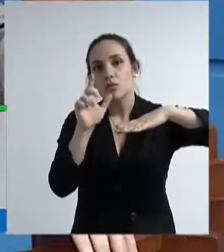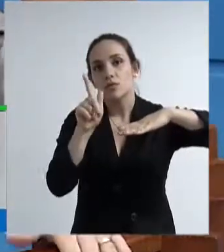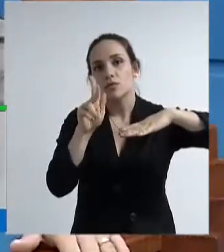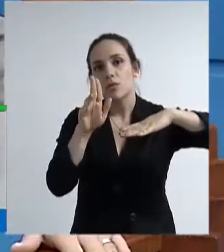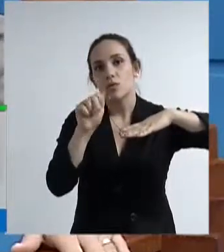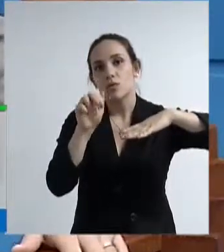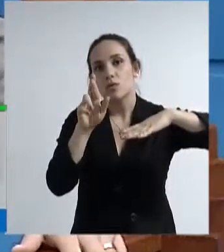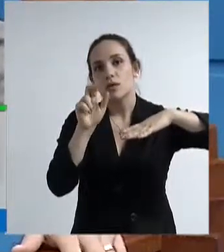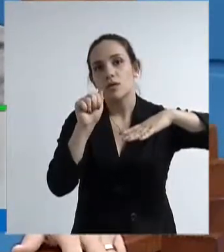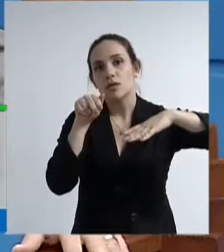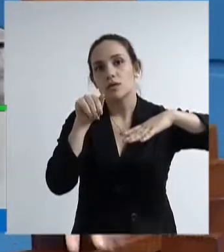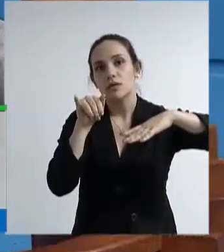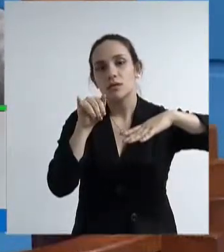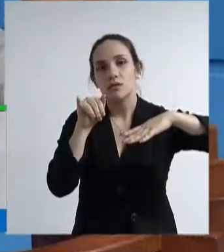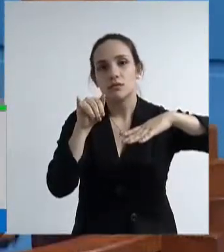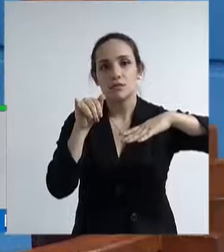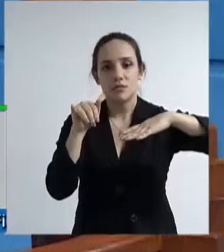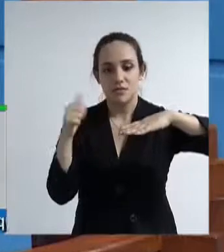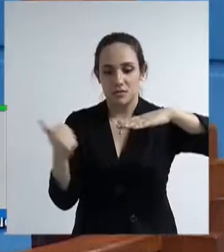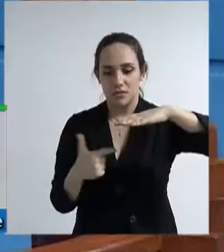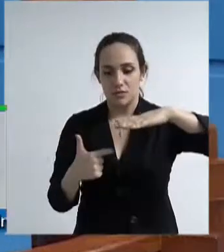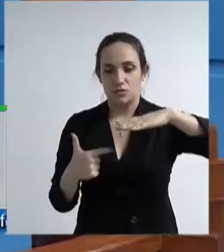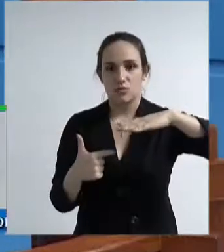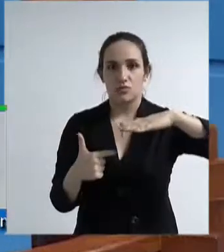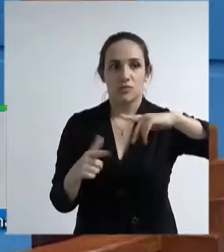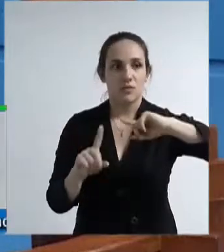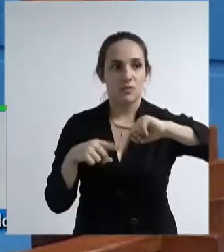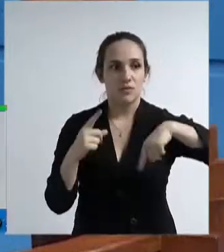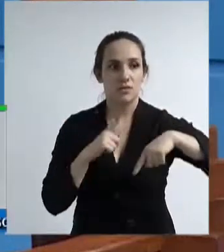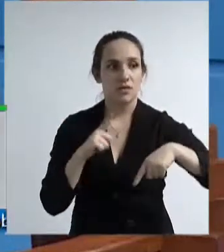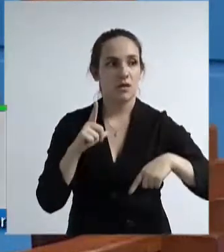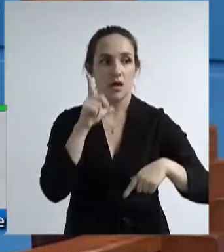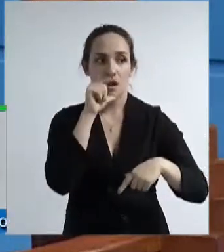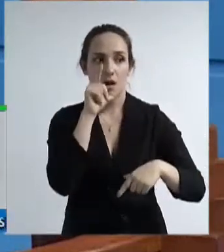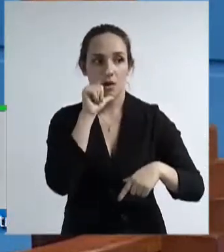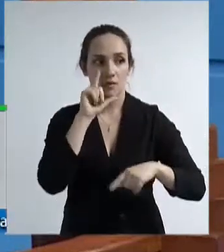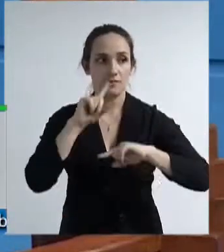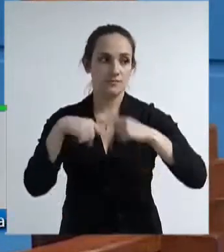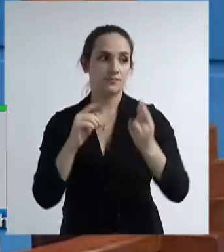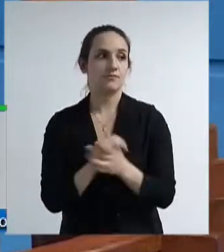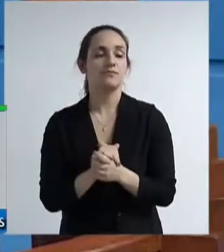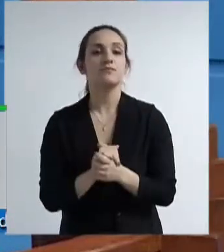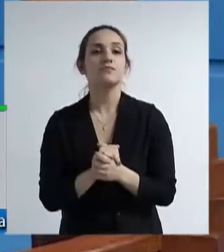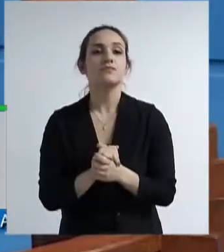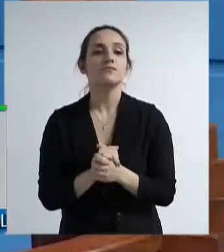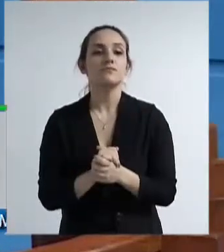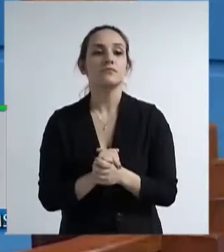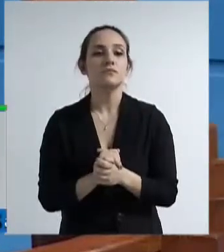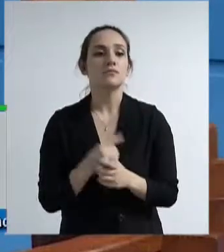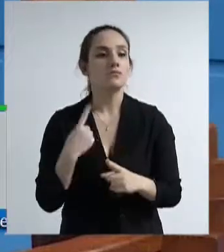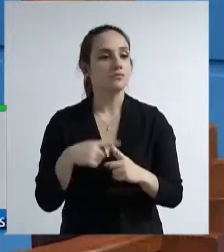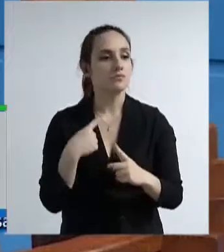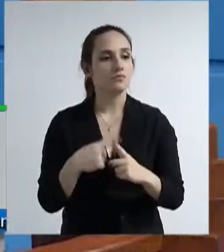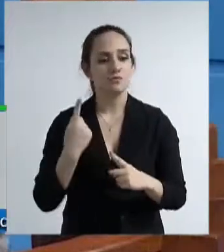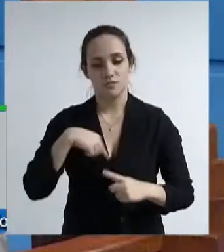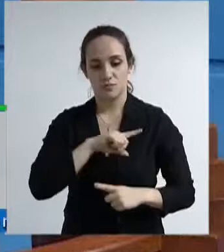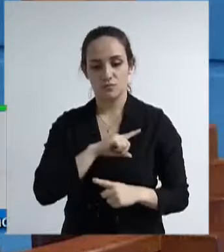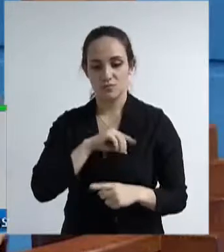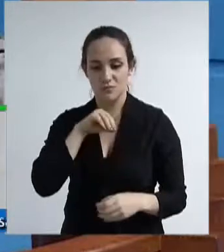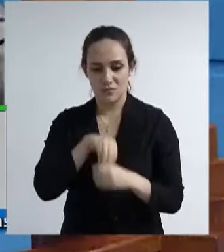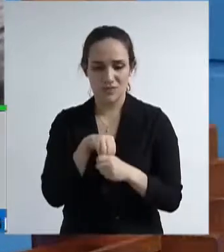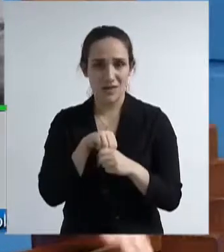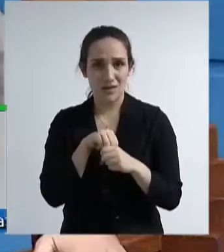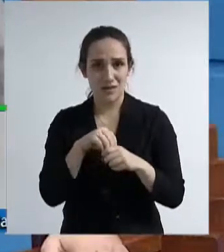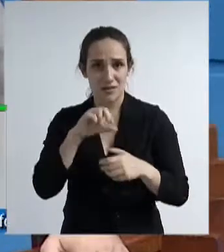apenas do aquífero Alter do Chão, que também é aqui no Brasil. Estamos situados no coração da América do Sul,